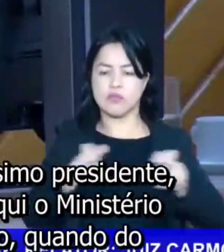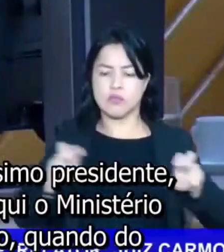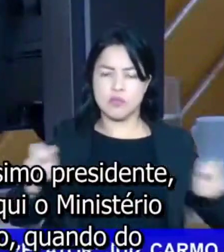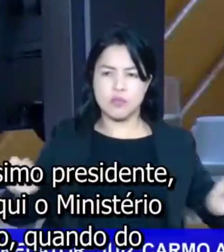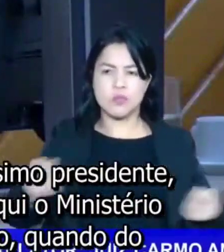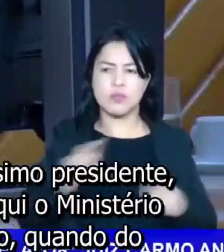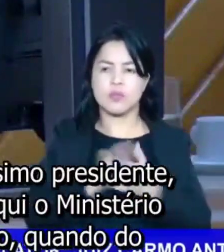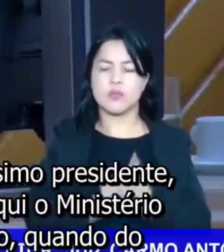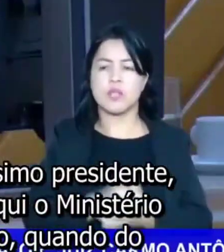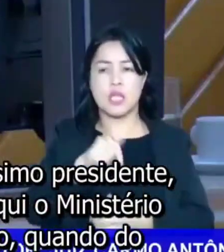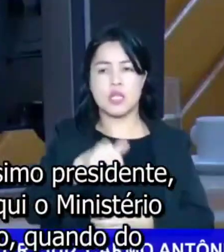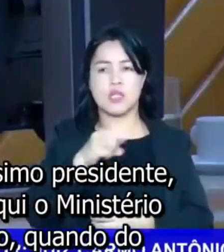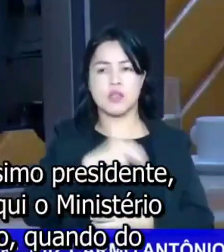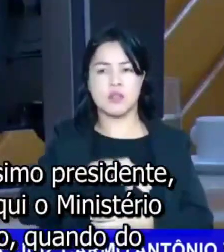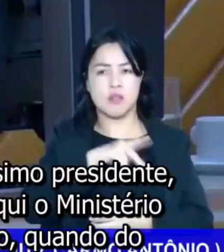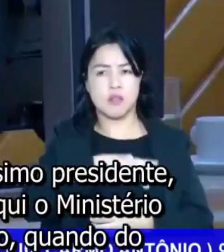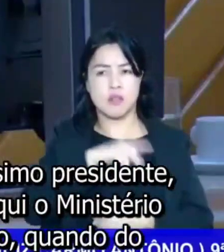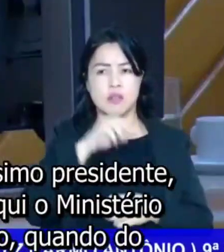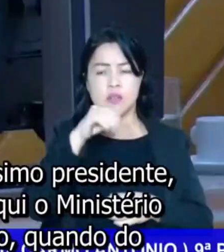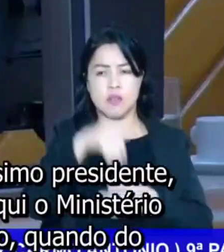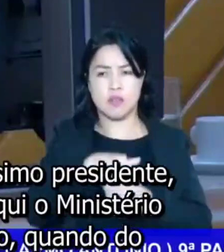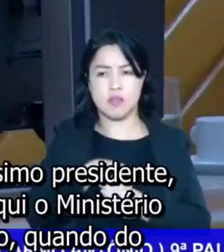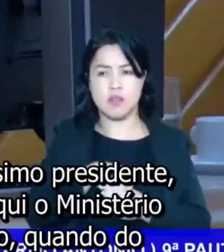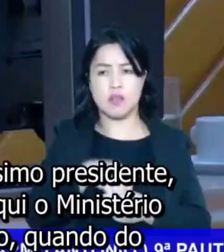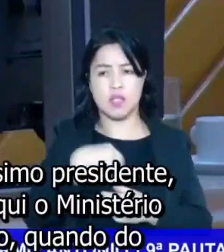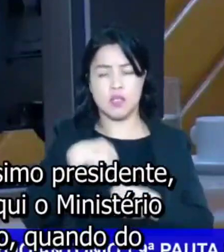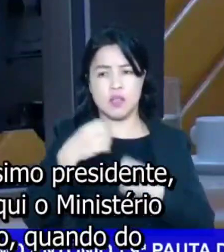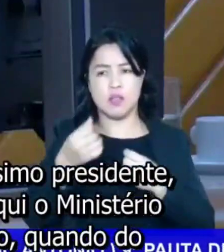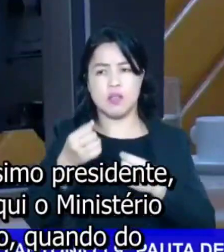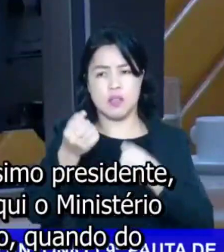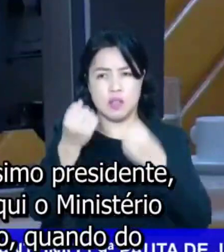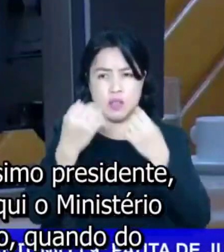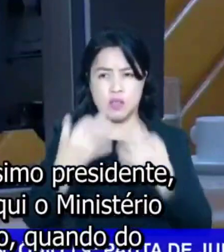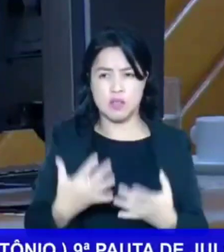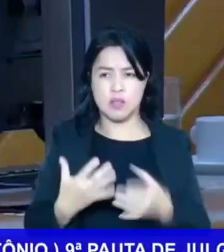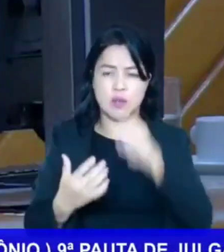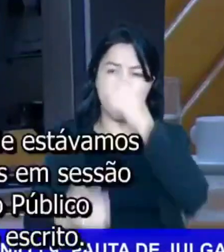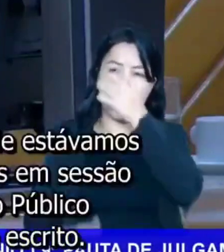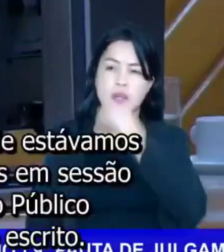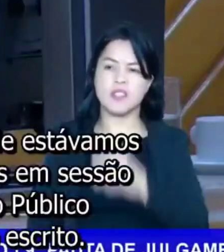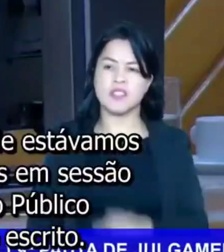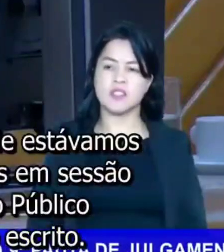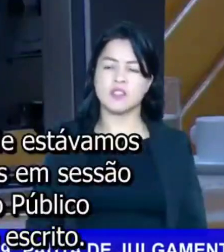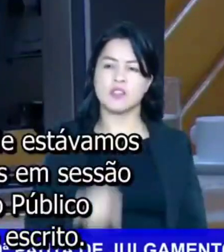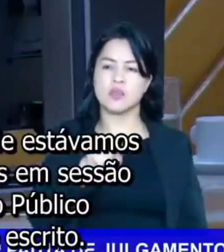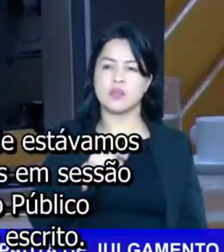Pablo. Aqui o Ministério Público Eleitoral gostaria de fazer um esclarecimento. Quando do